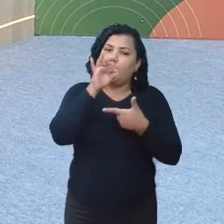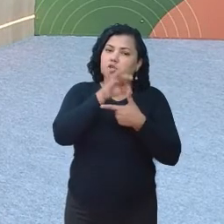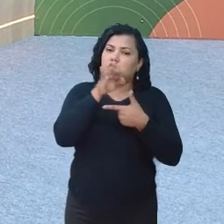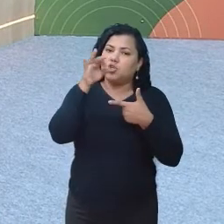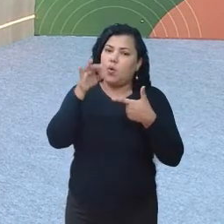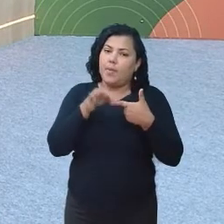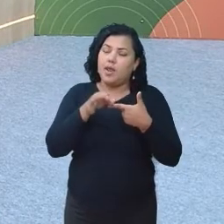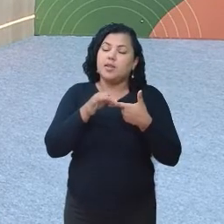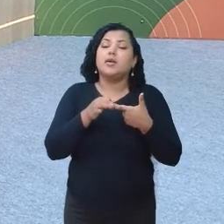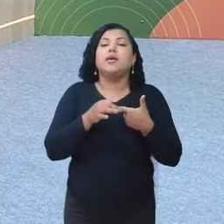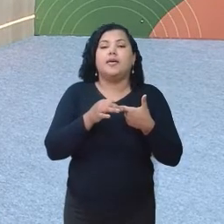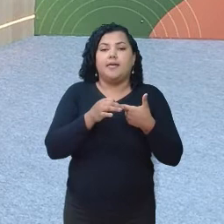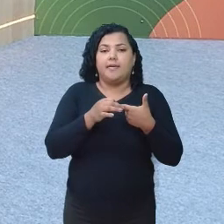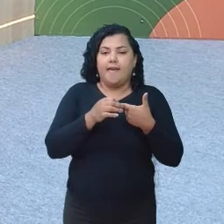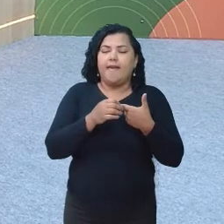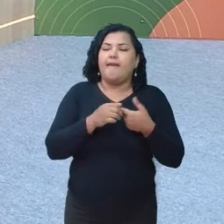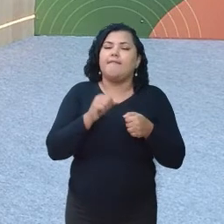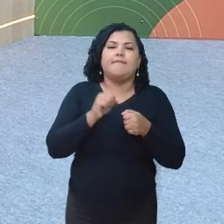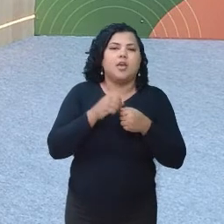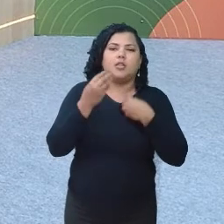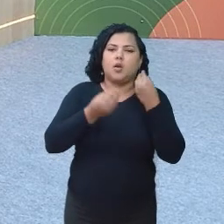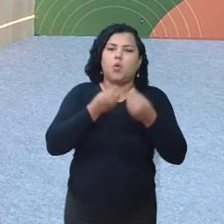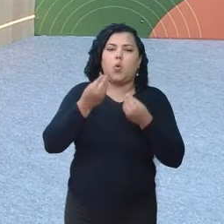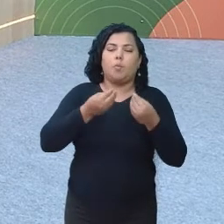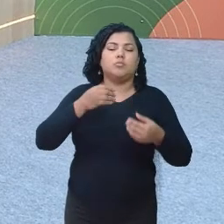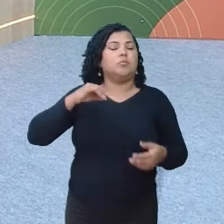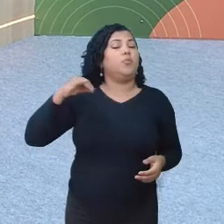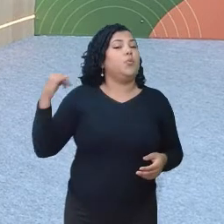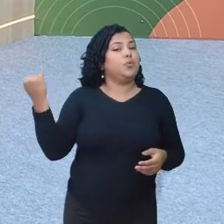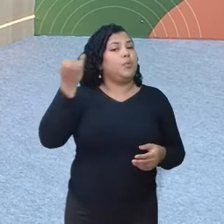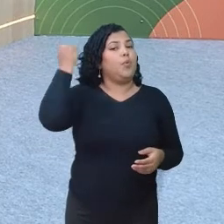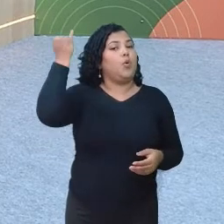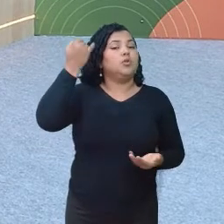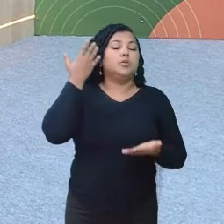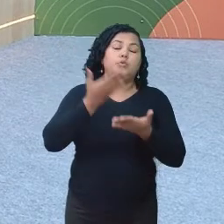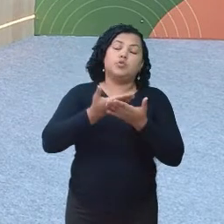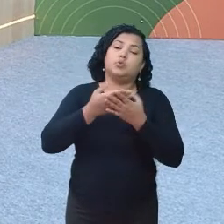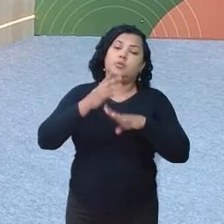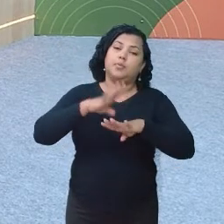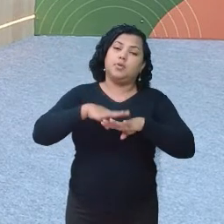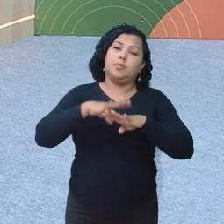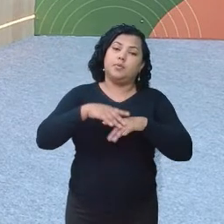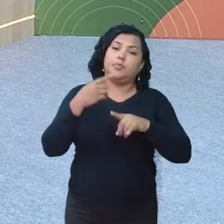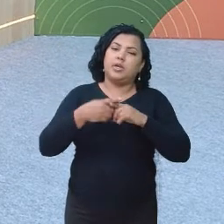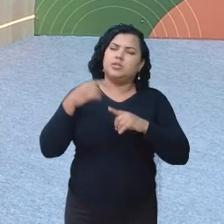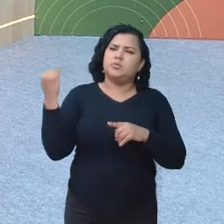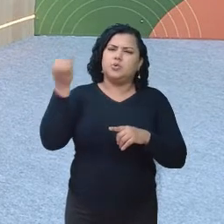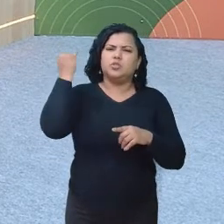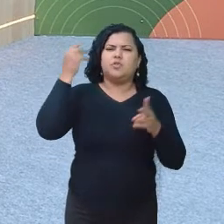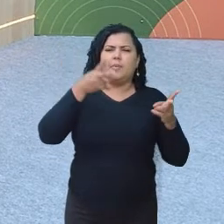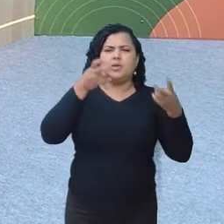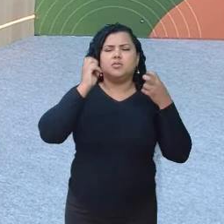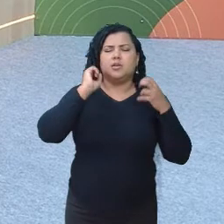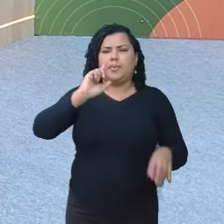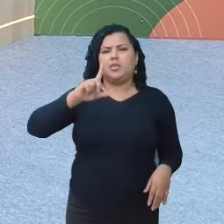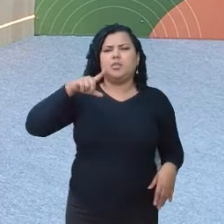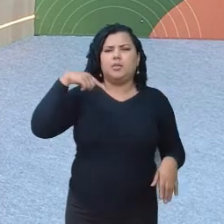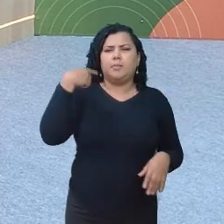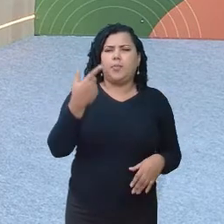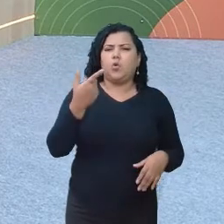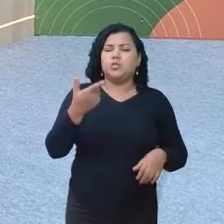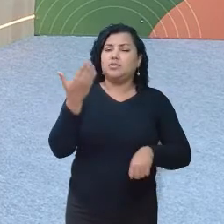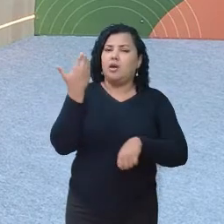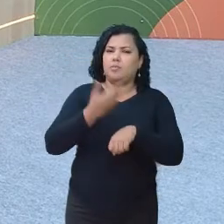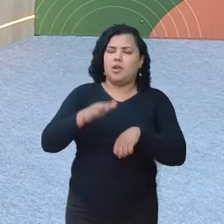são feitas de maneira muito importante para o estudo da matemática, porque essa importância a gente vai ver muito na aplicação